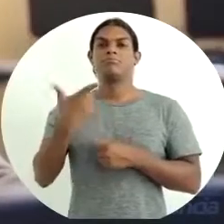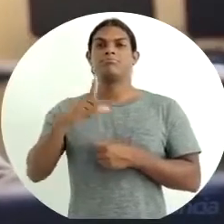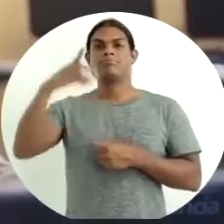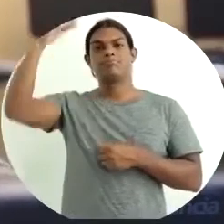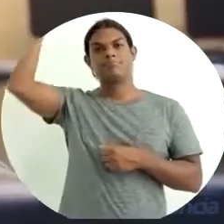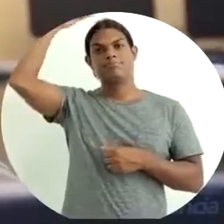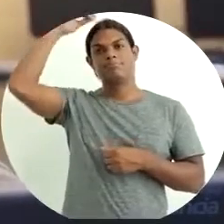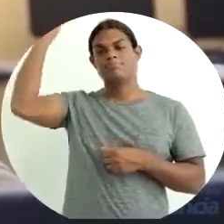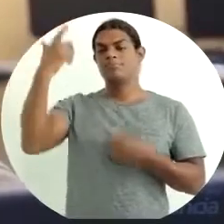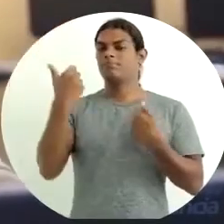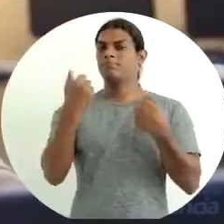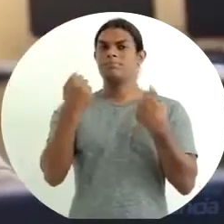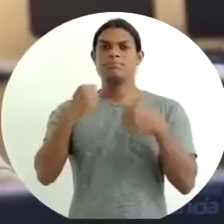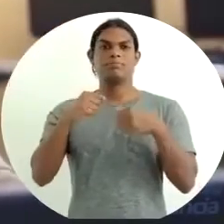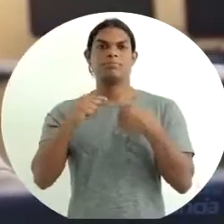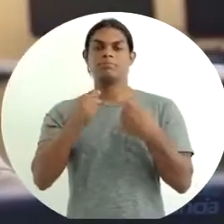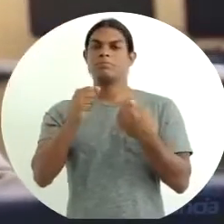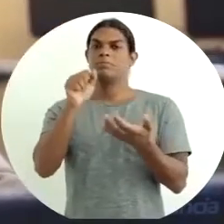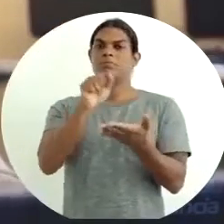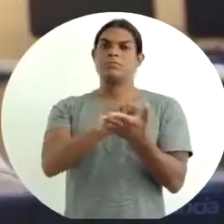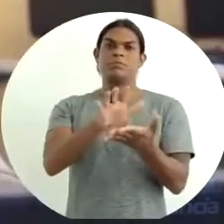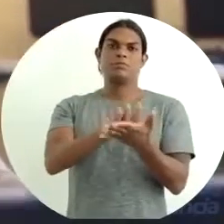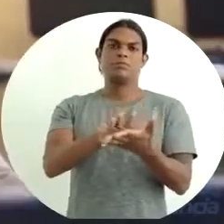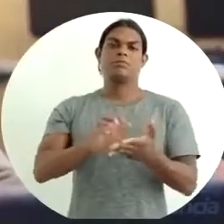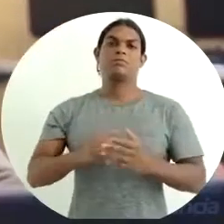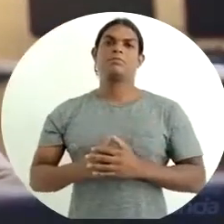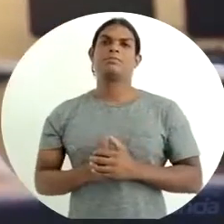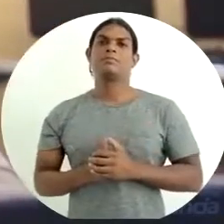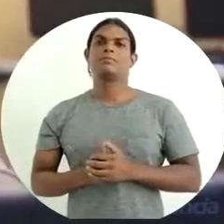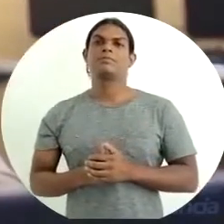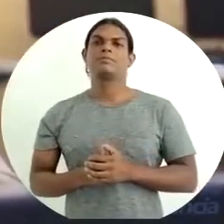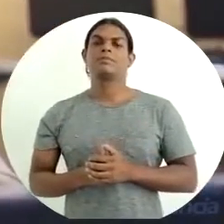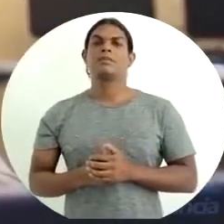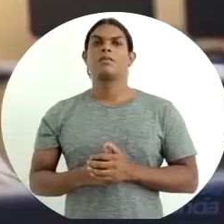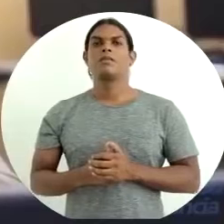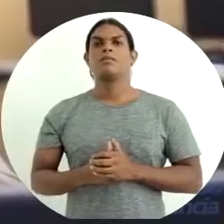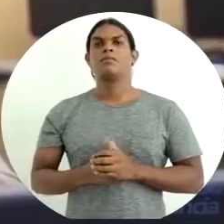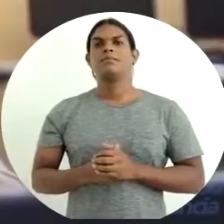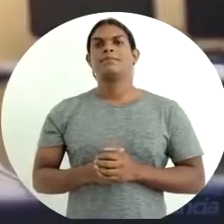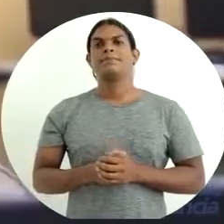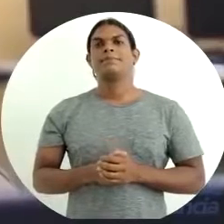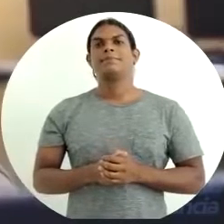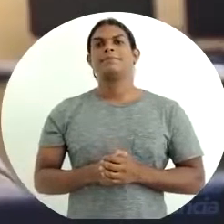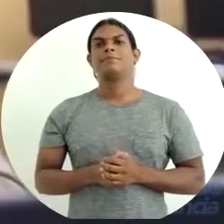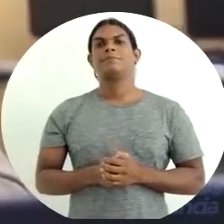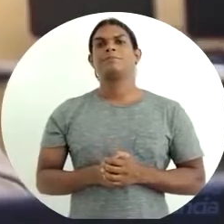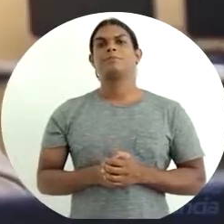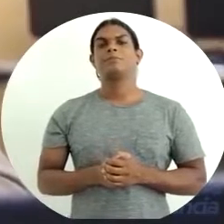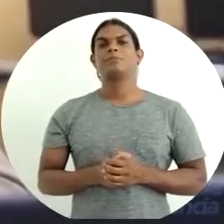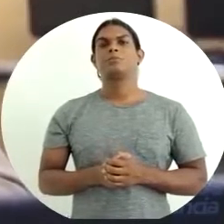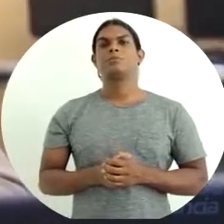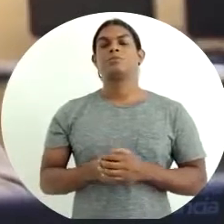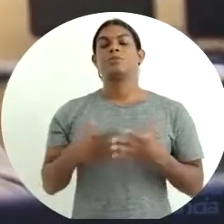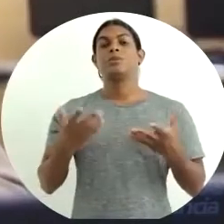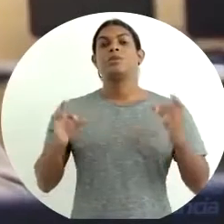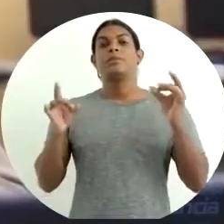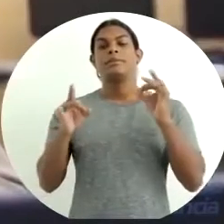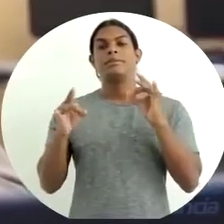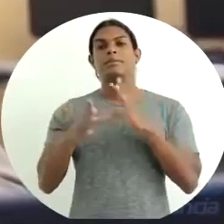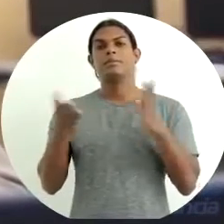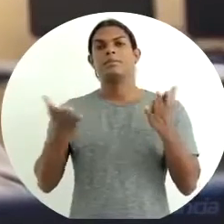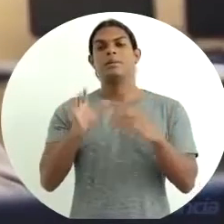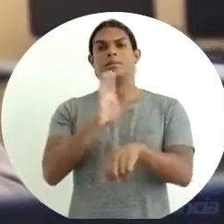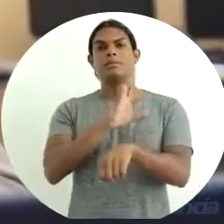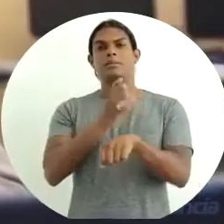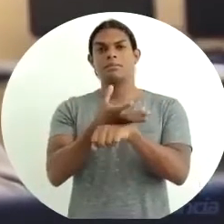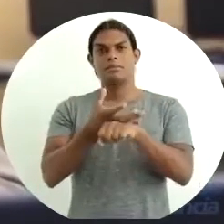culpa, não arcará com este dano quem provocou, seja a empresa, seja terceiros. Tá? Então, meus alunos, encerramos a nossa